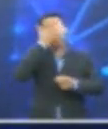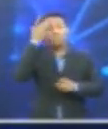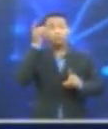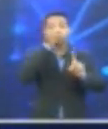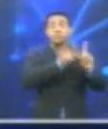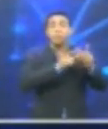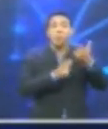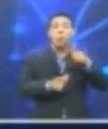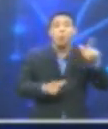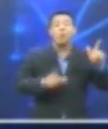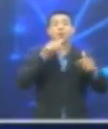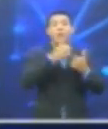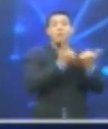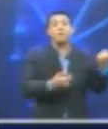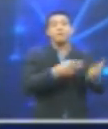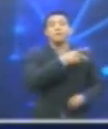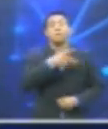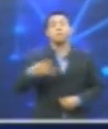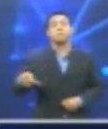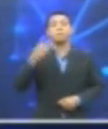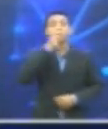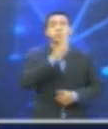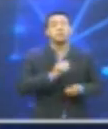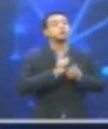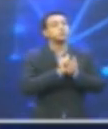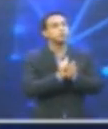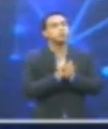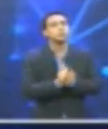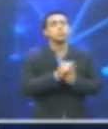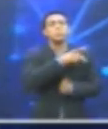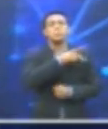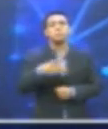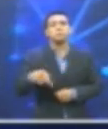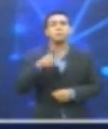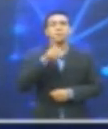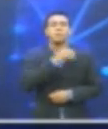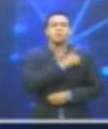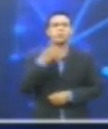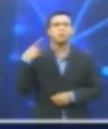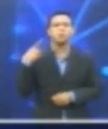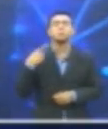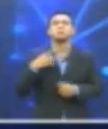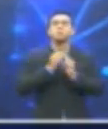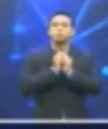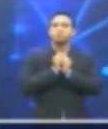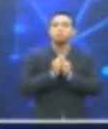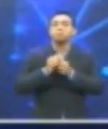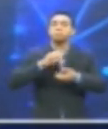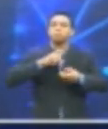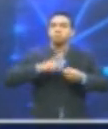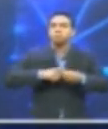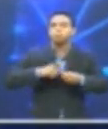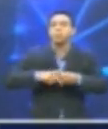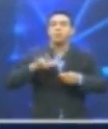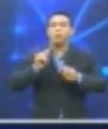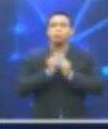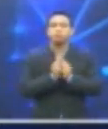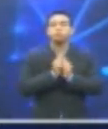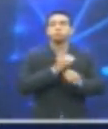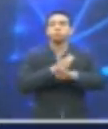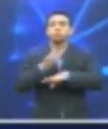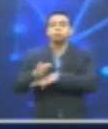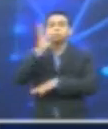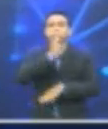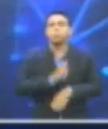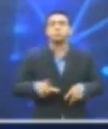atuação como vice-presidente, assessorando a nossa presidenta Dilma, uma parceria que os dois fazem juntos pelo Brasil, com missões que desempenha